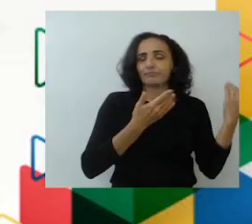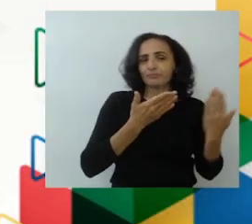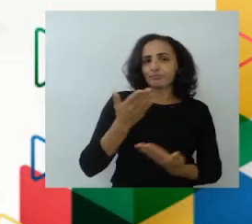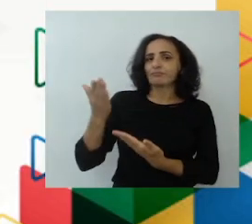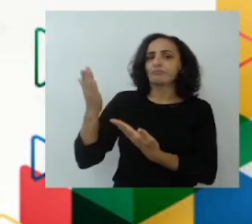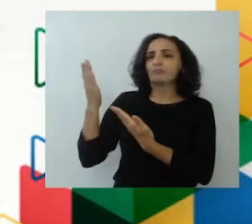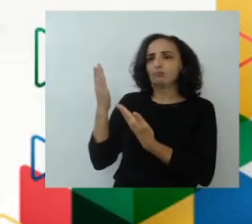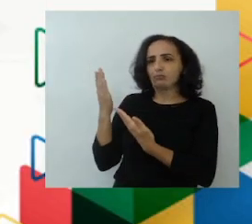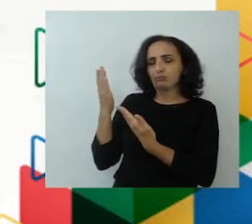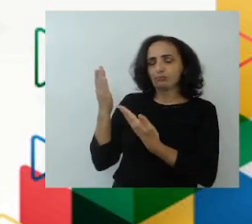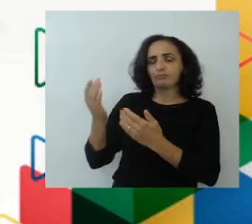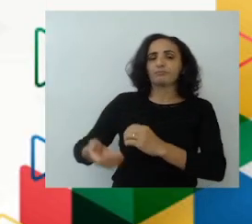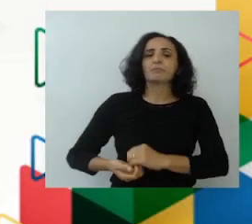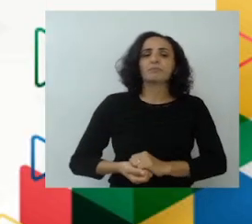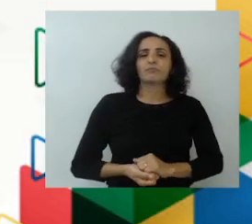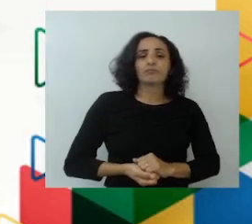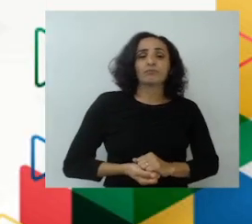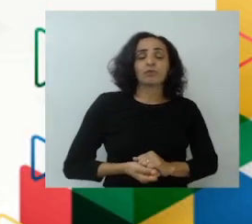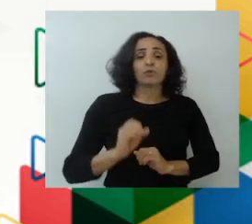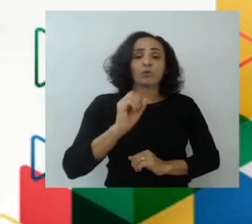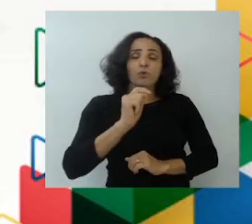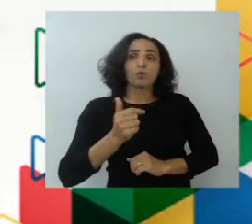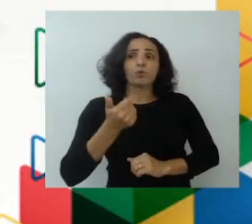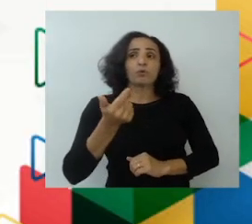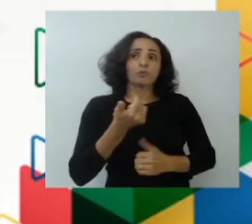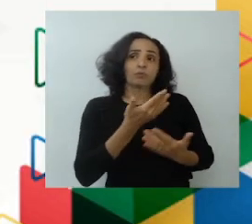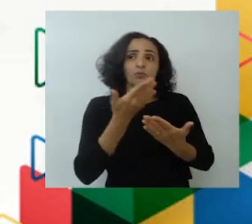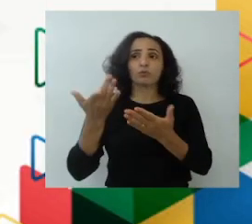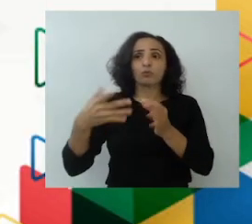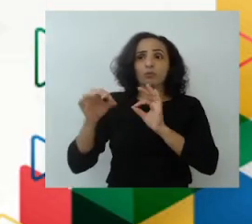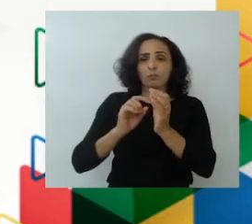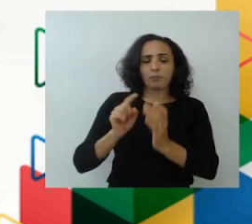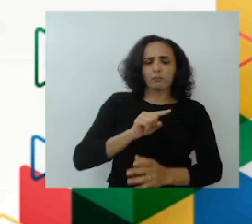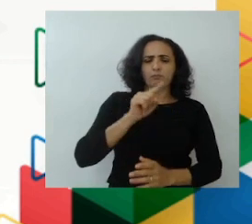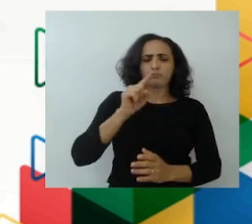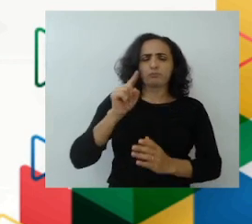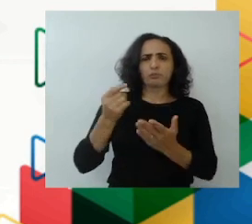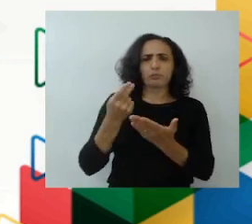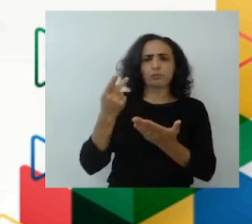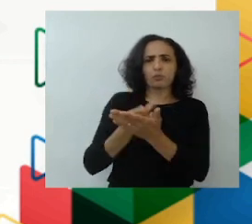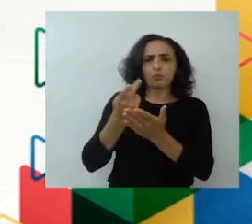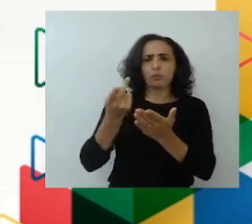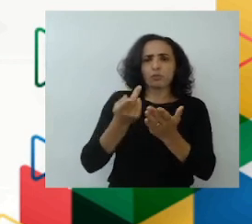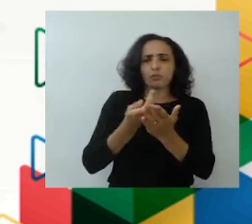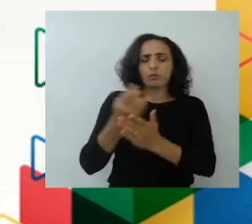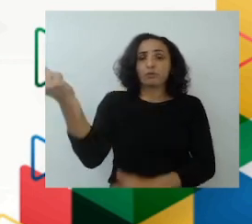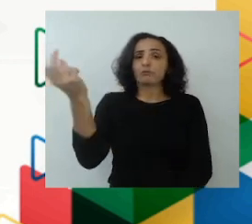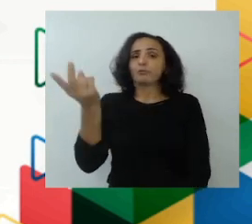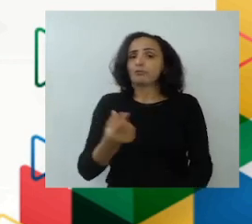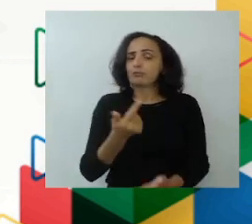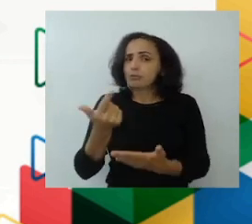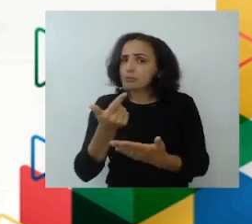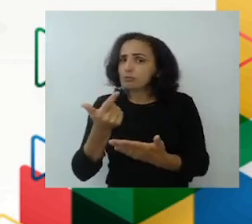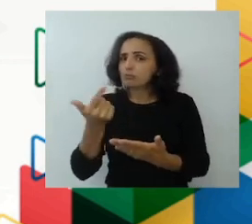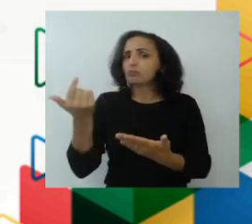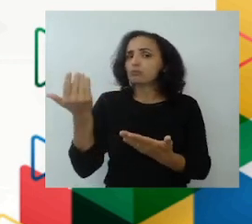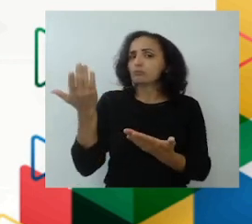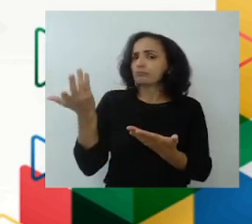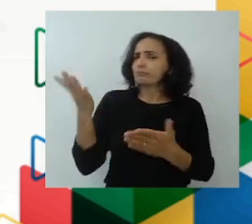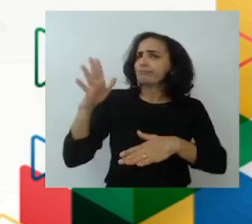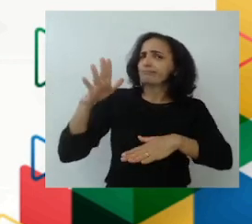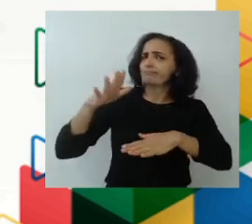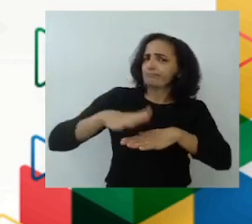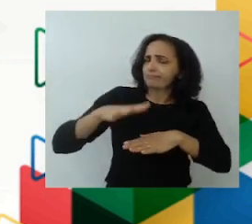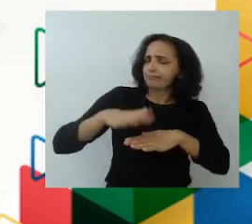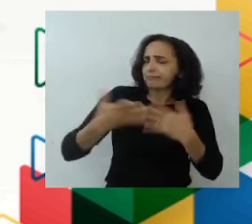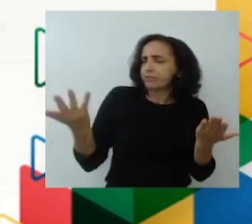Função quadrática ou função polinomial do segundo grau. Muitas vezes